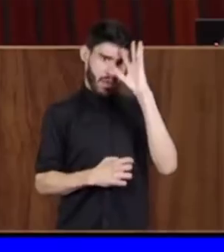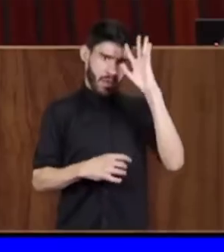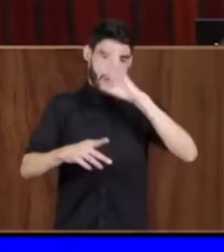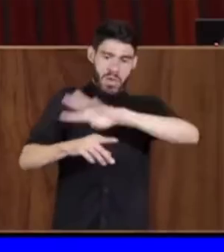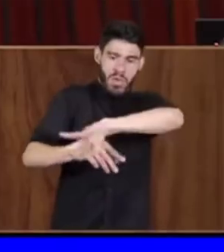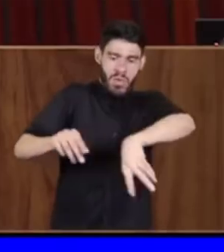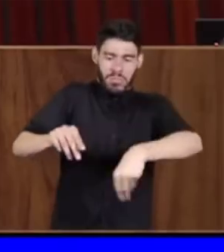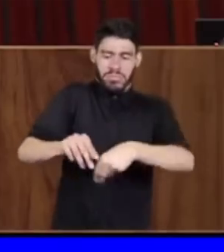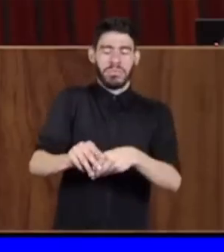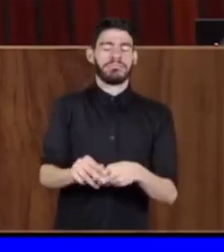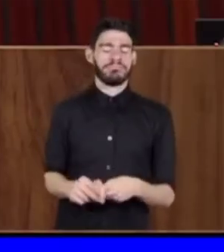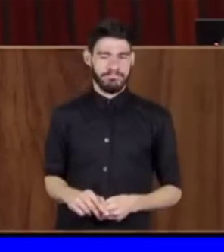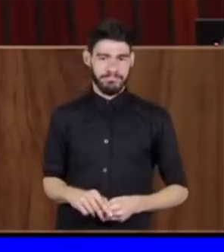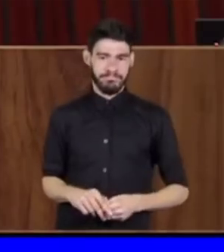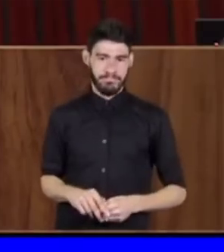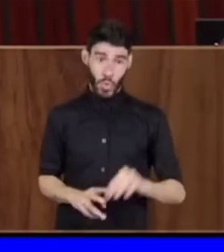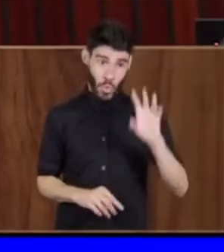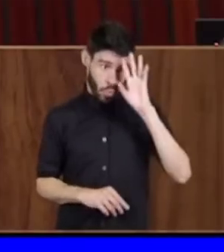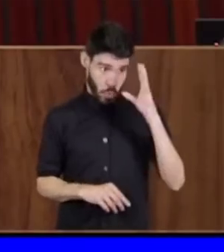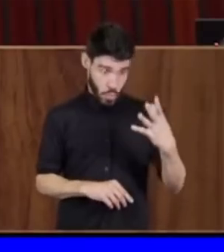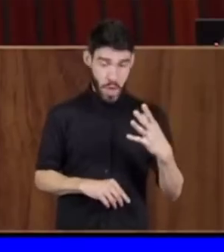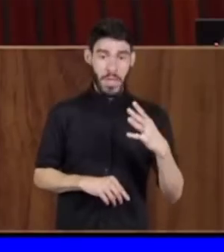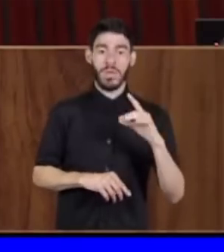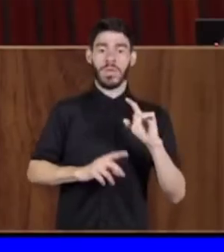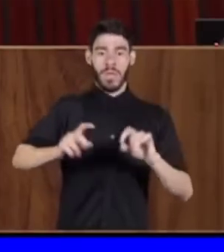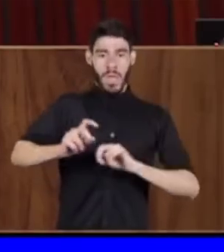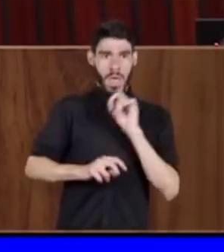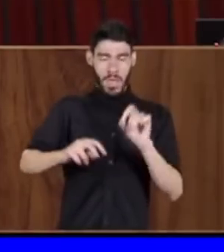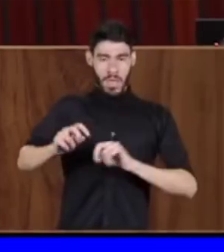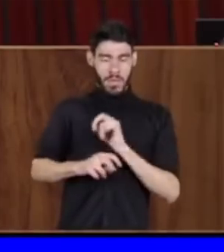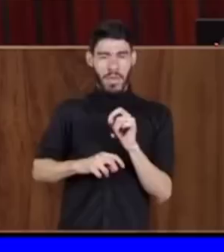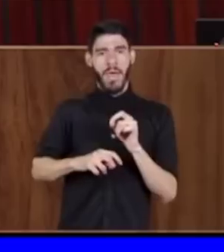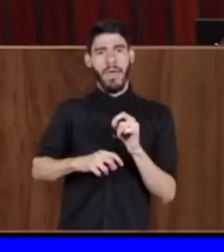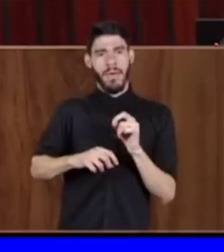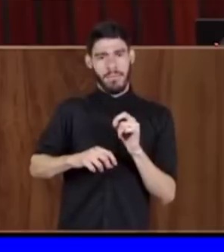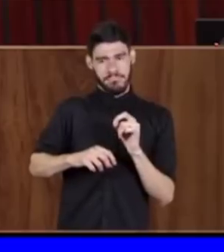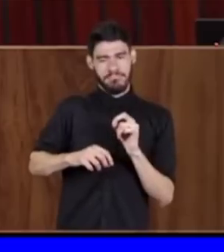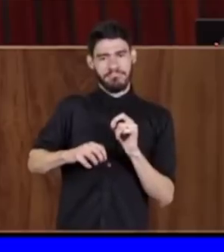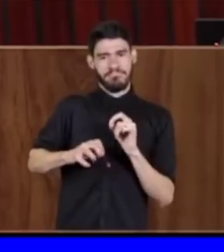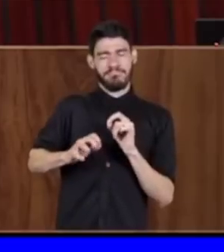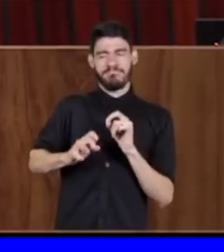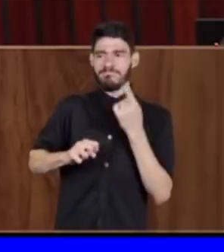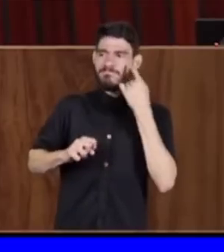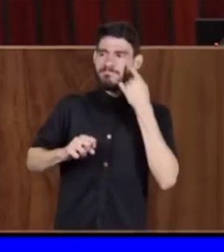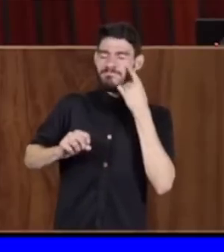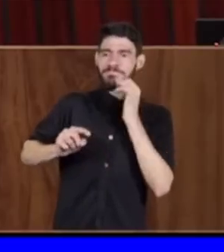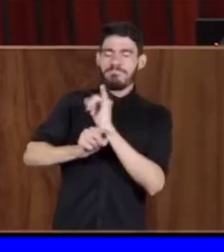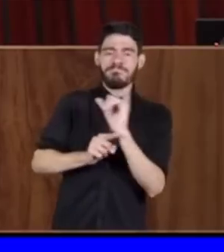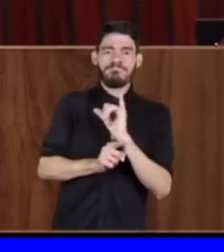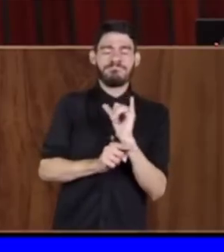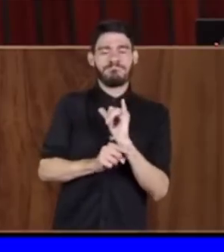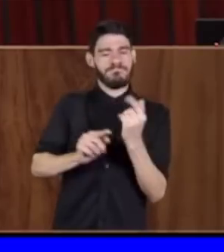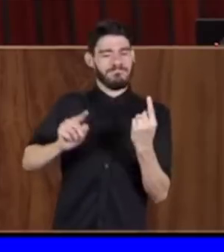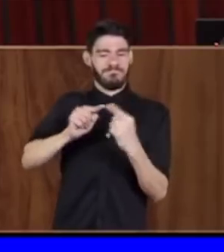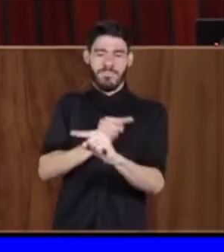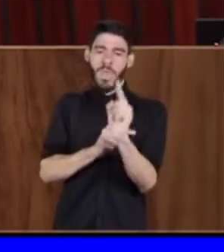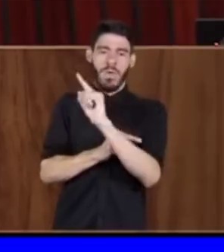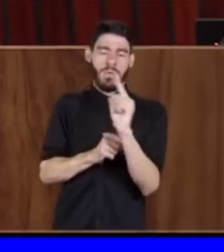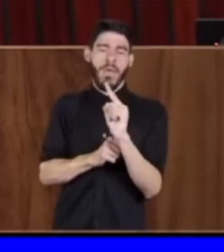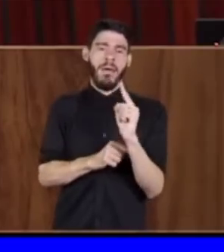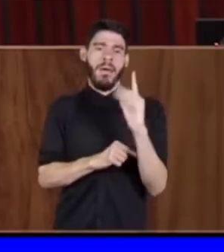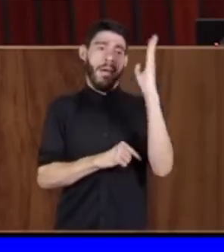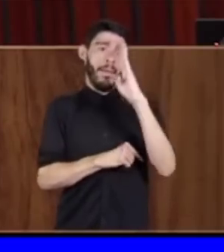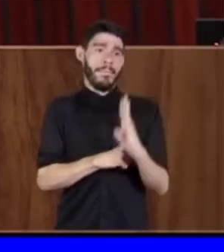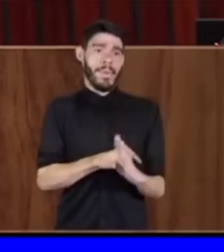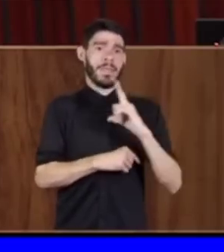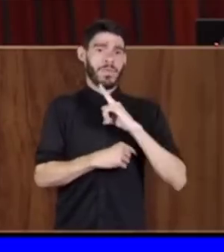farsa eleitoral. O resultado dessa tapeçaria não ornou com os fundamentos sobre os quais o Brasil